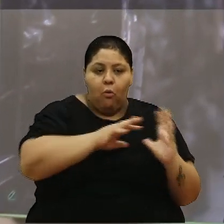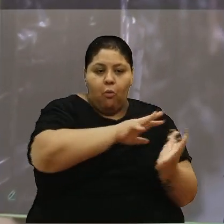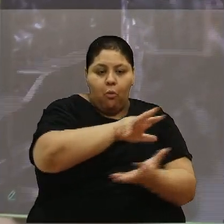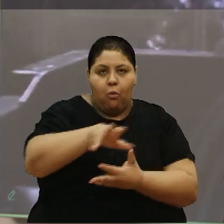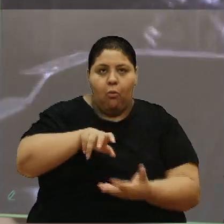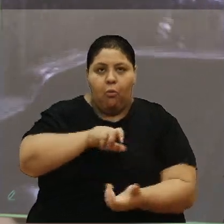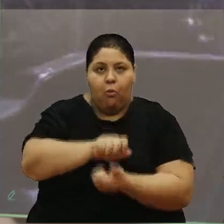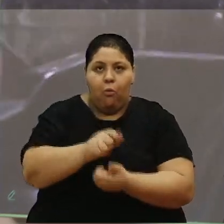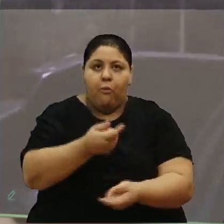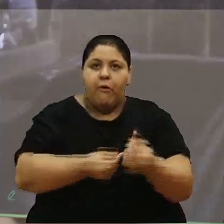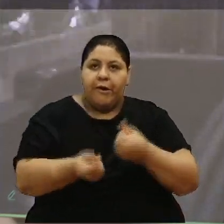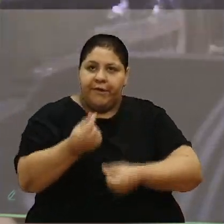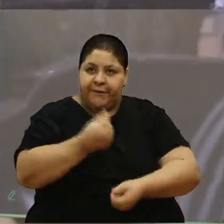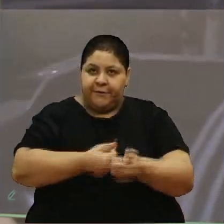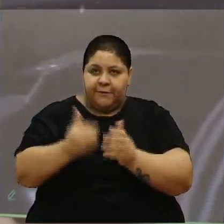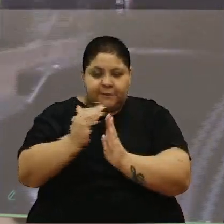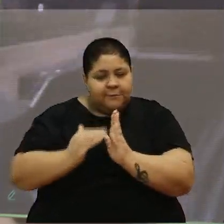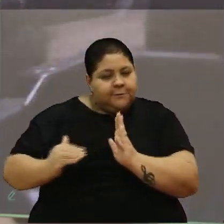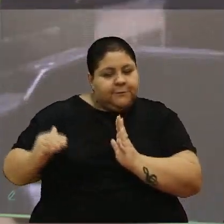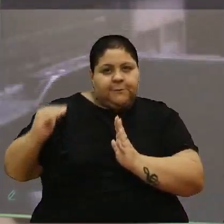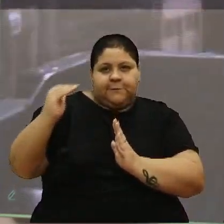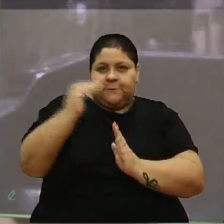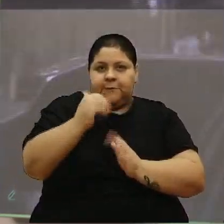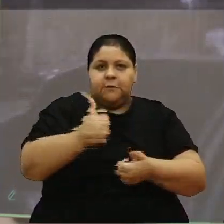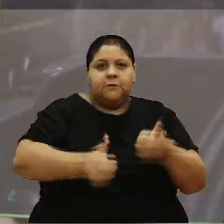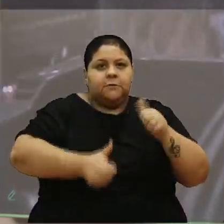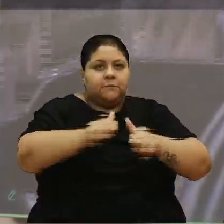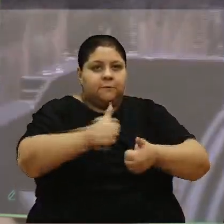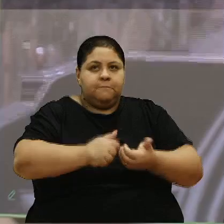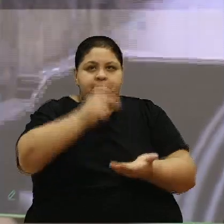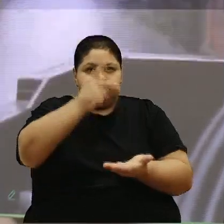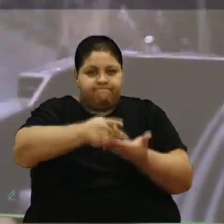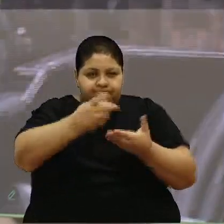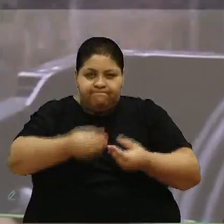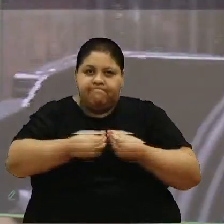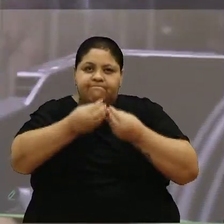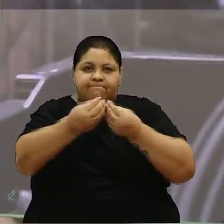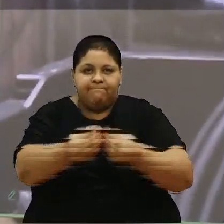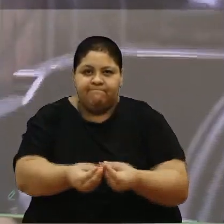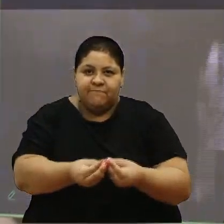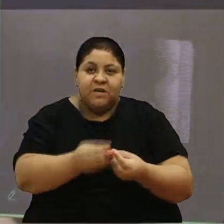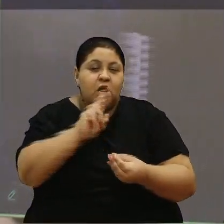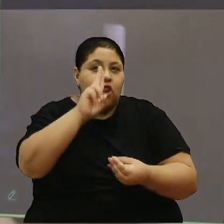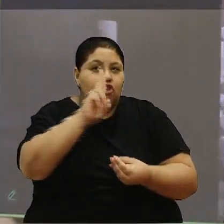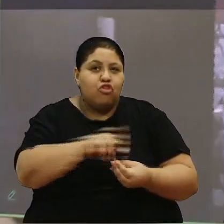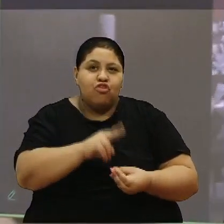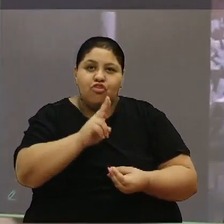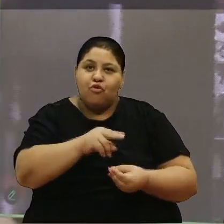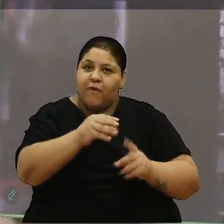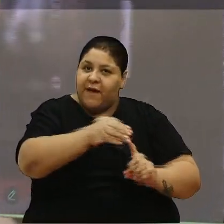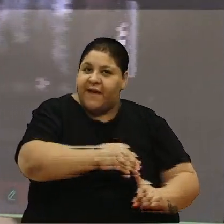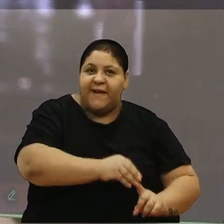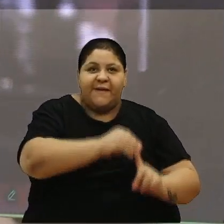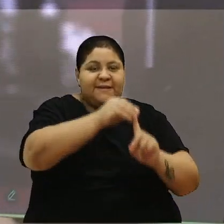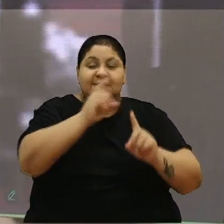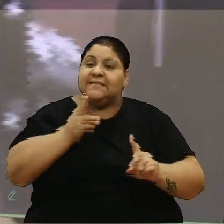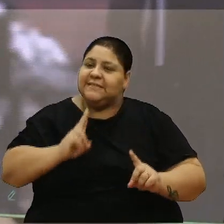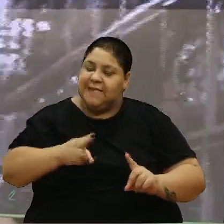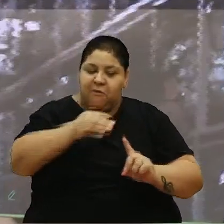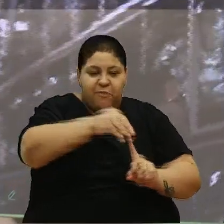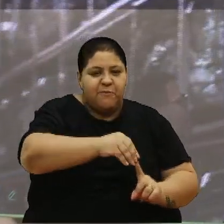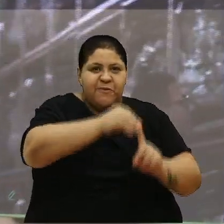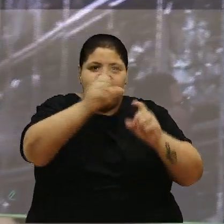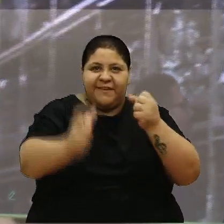do negócio e a máxima qualidade dos produtos que entrega, sem nunca deixar de priorizar a segurança,